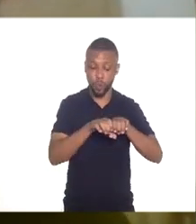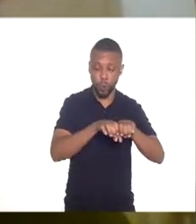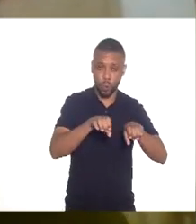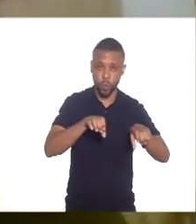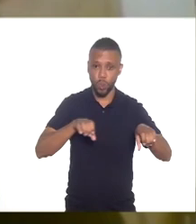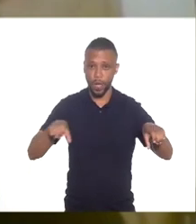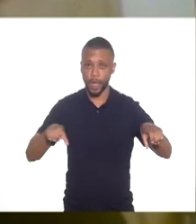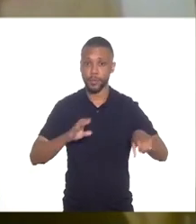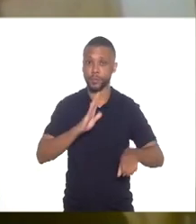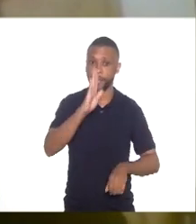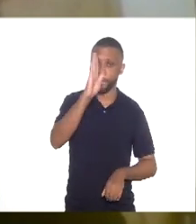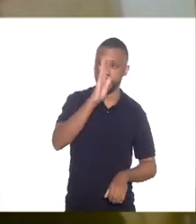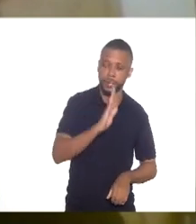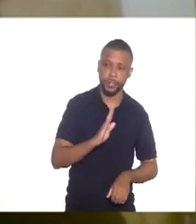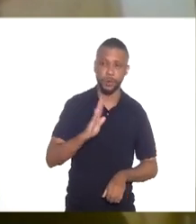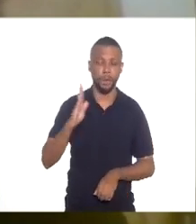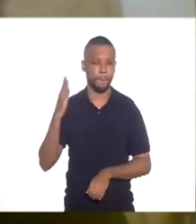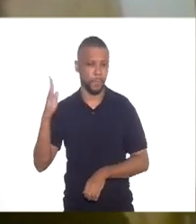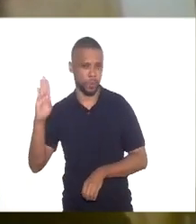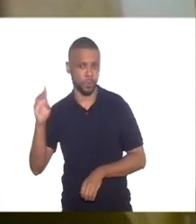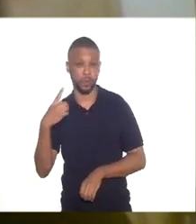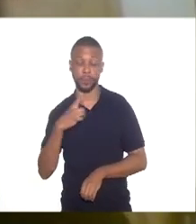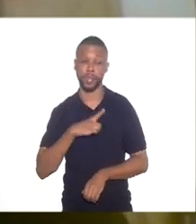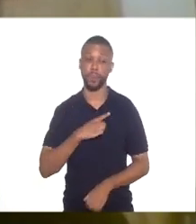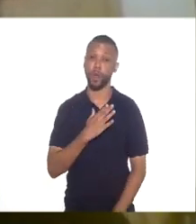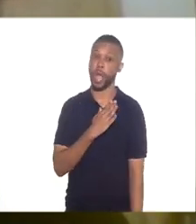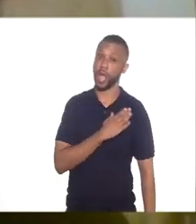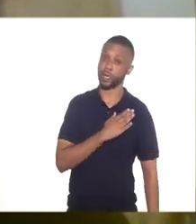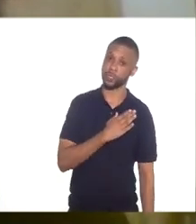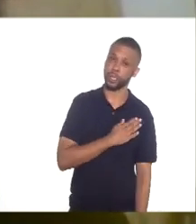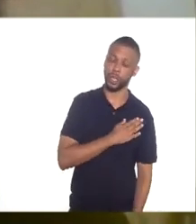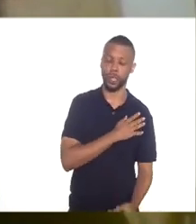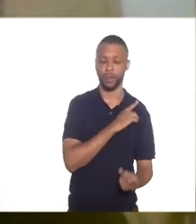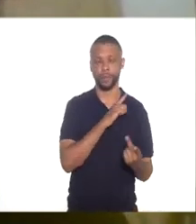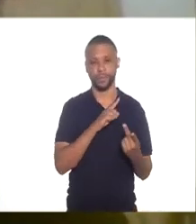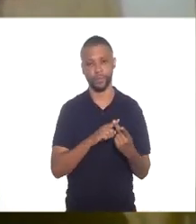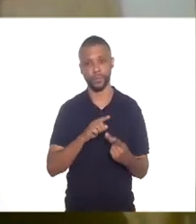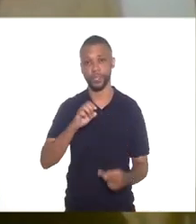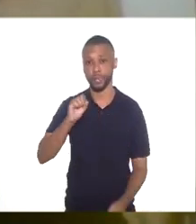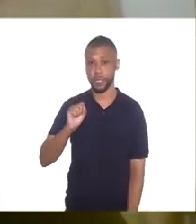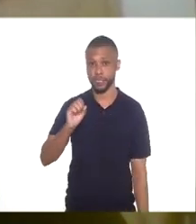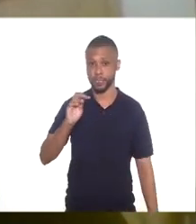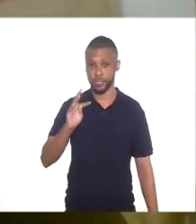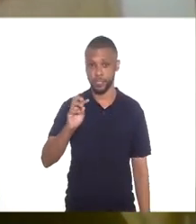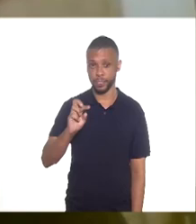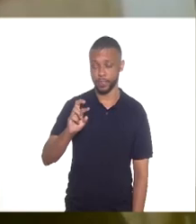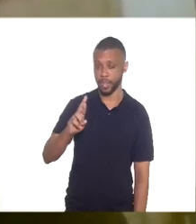a Shell, a Repsol, a Petrogal, a Statoil, quer dizer, todo